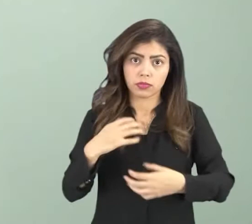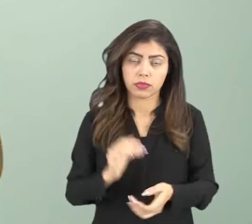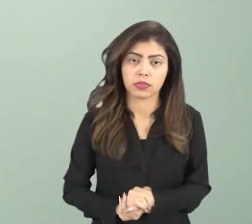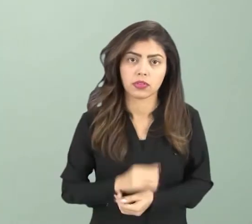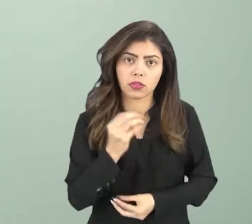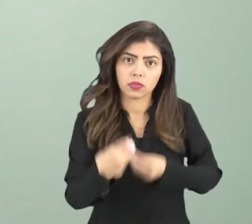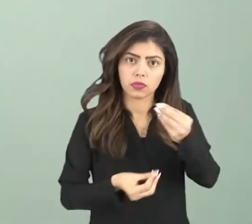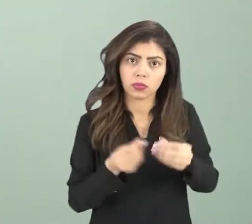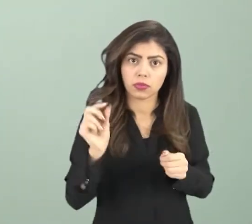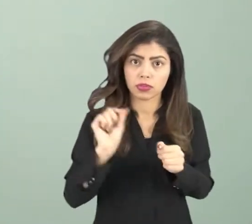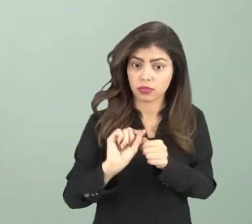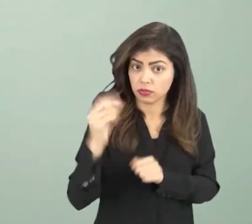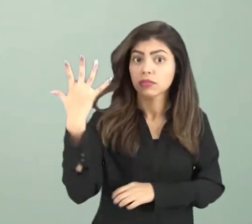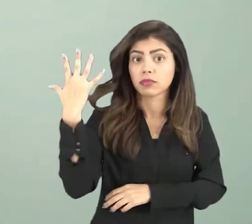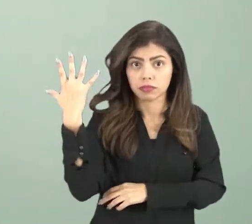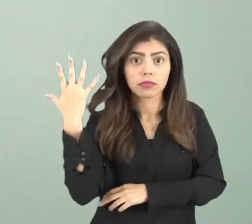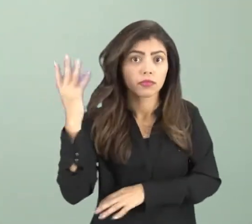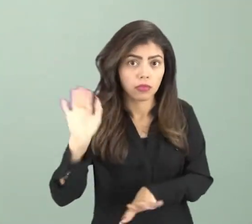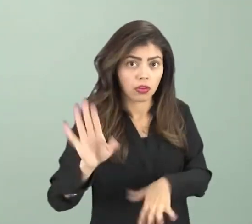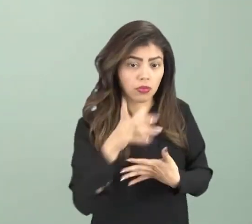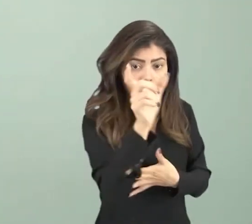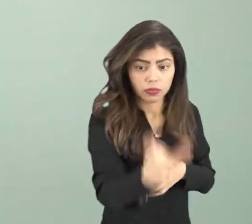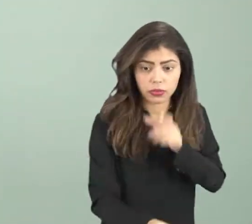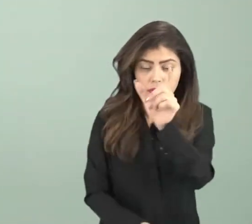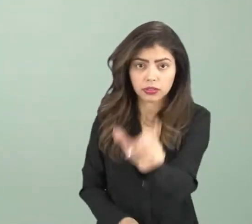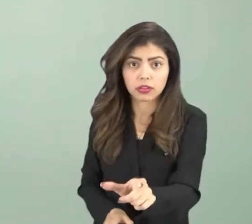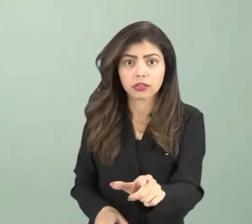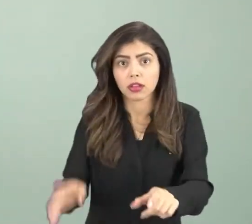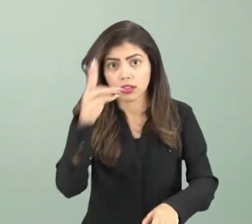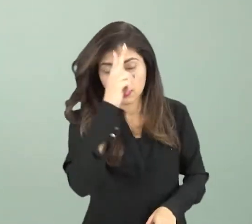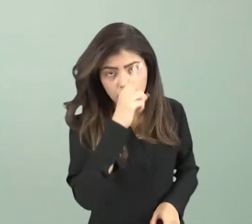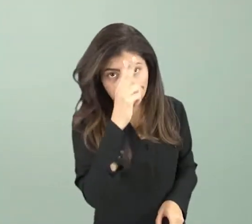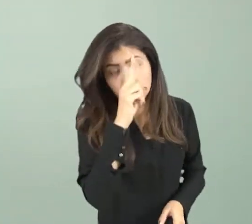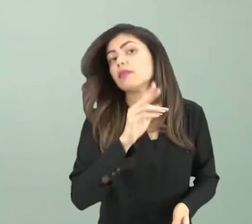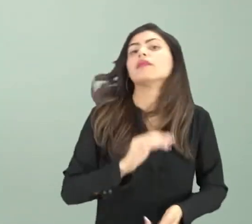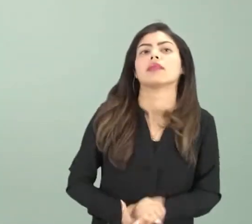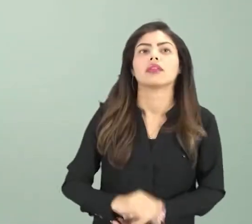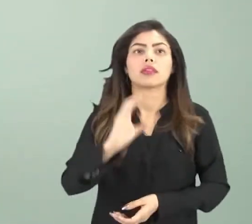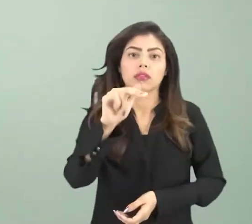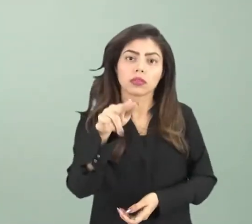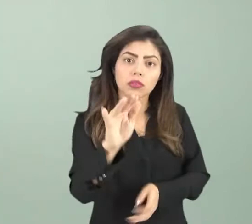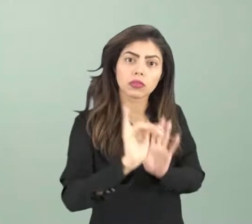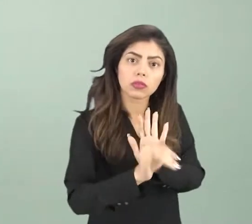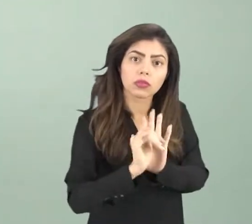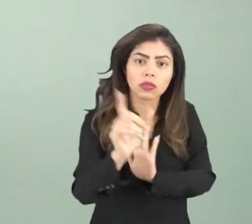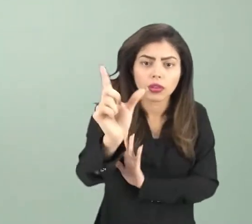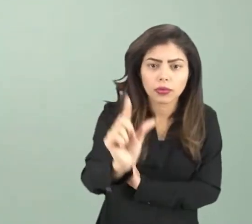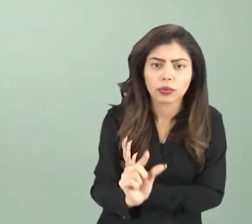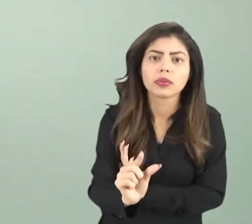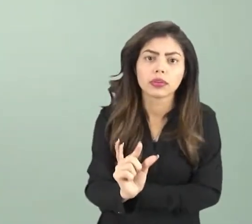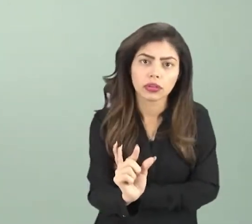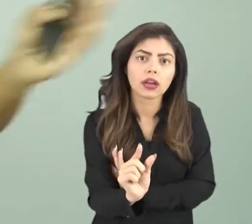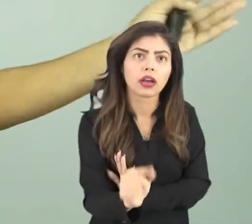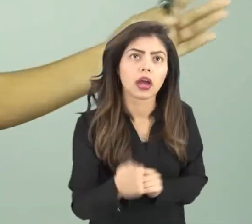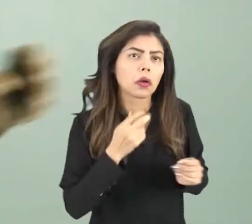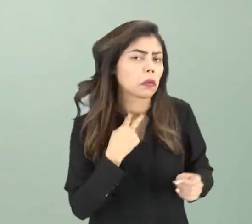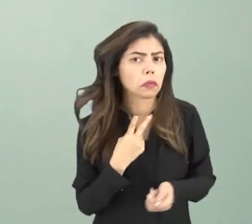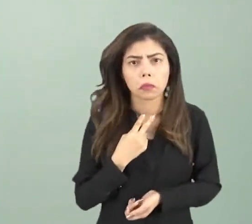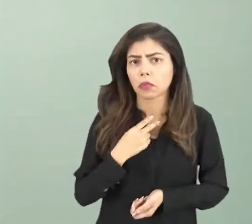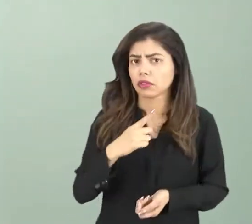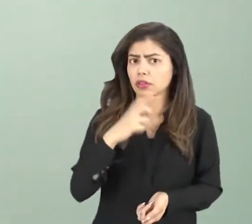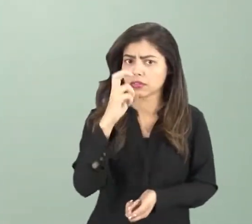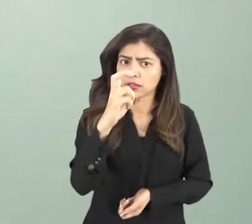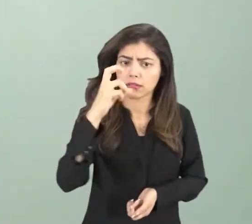acontecer? Depois, quais os personagens? Quantos personagens eu vou ter? Lembrando que o conto, ele é um texto curto, então eu não posso ter